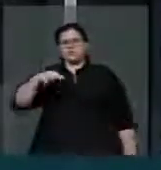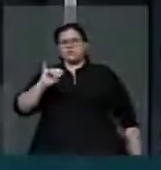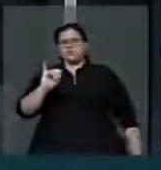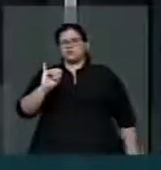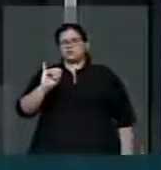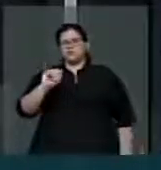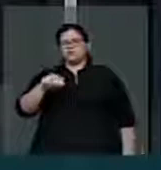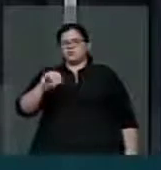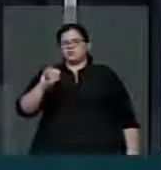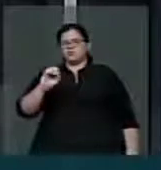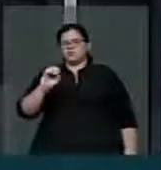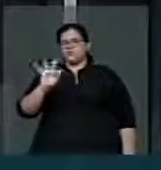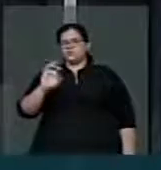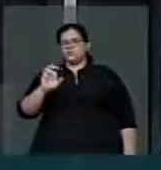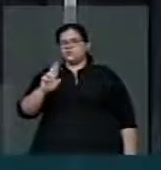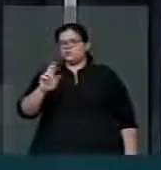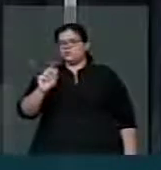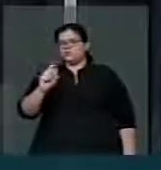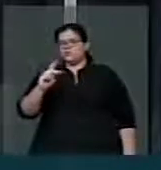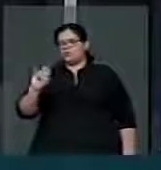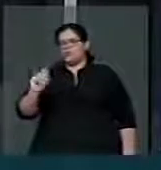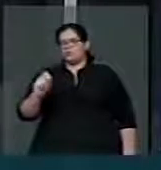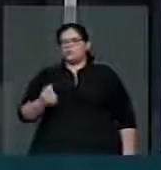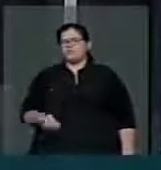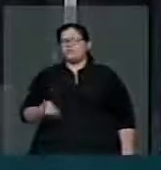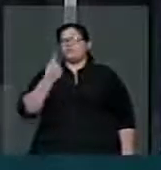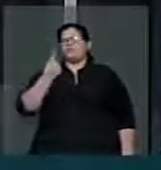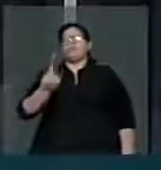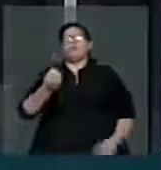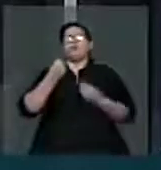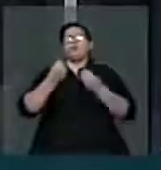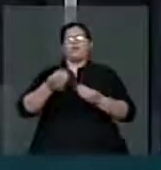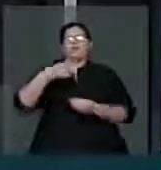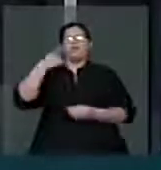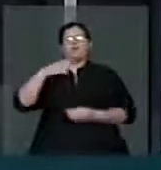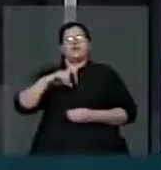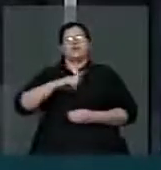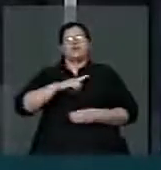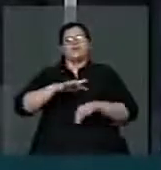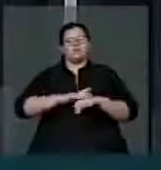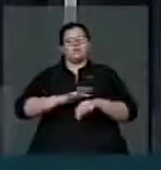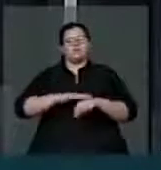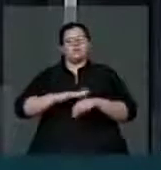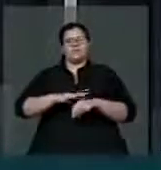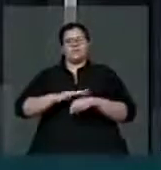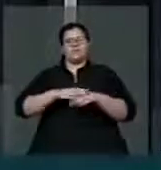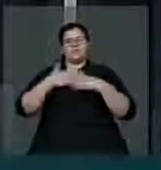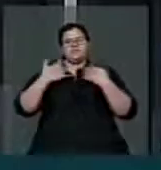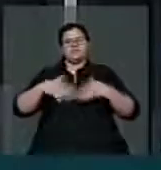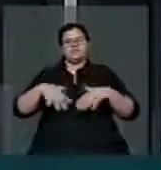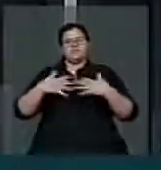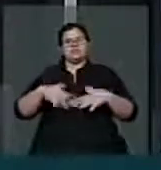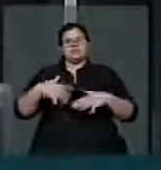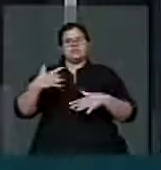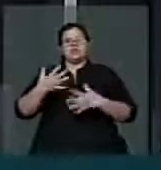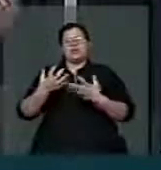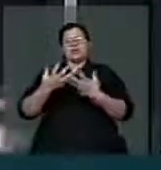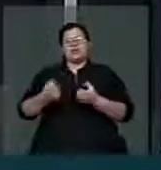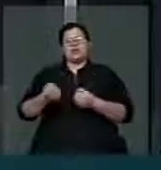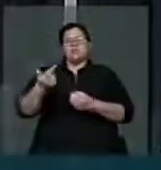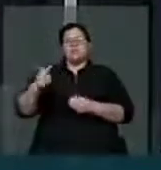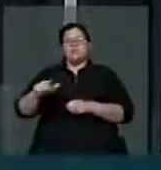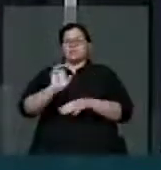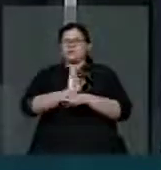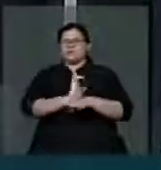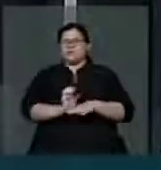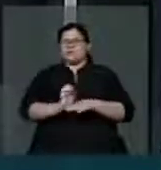assistiam. E como que um advogado que tem uma doença tão grave aceita uma causa em outro estado, ele se aposentou por